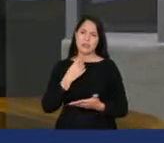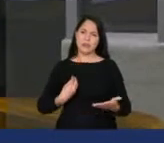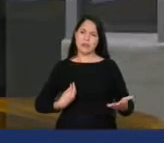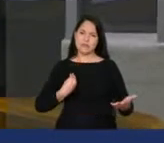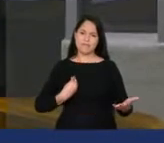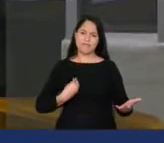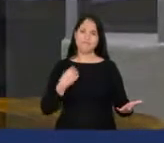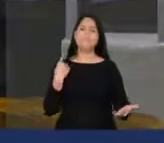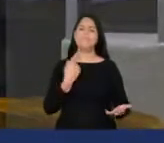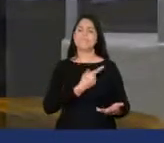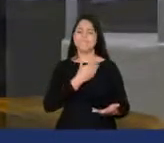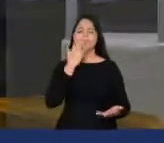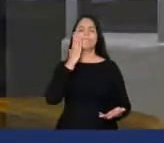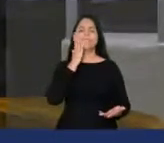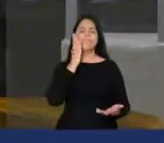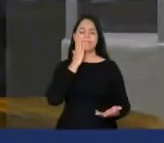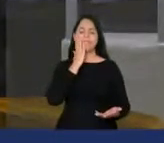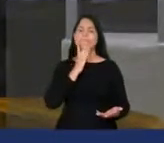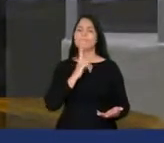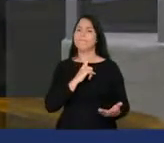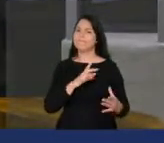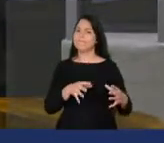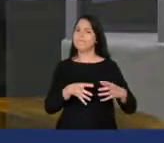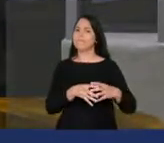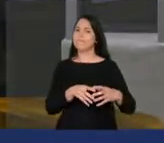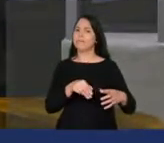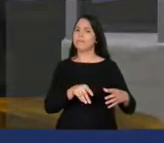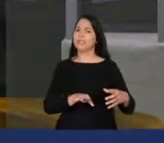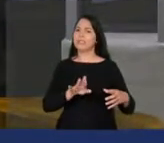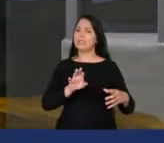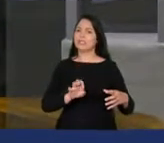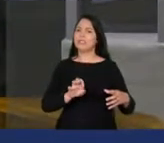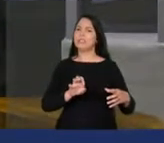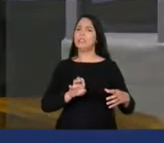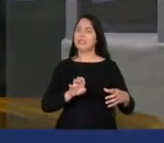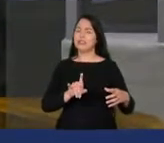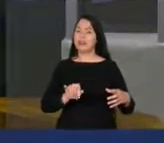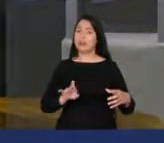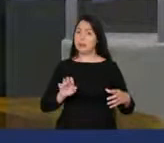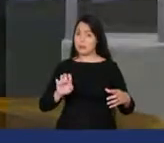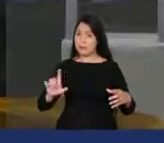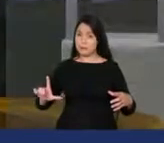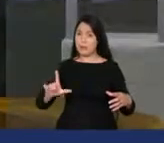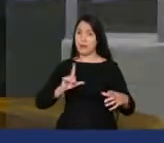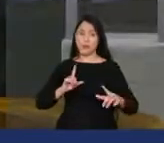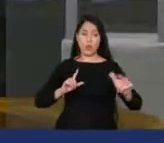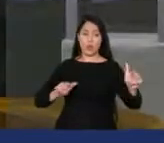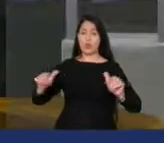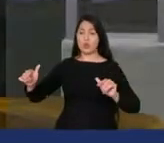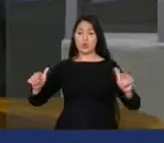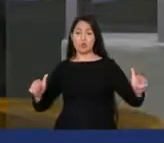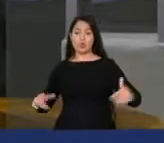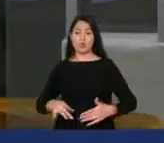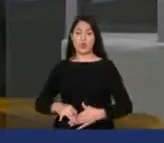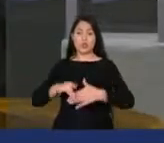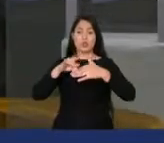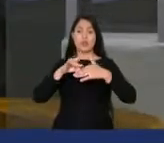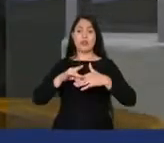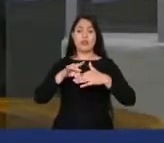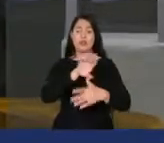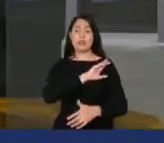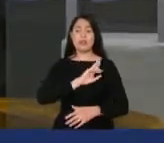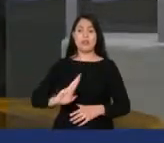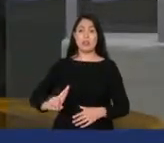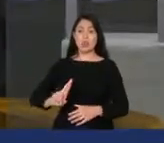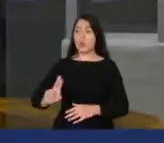ser perseguido por autoridades públicas, criticado por outros líderes religiosos, até censurado por